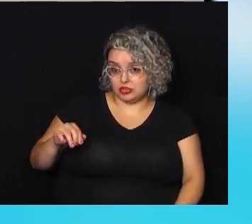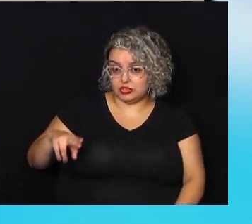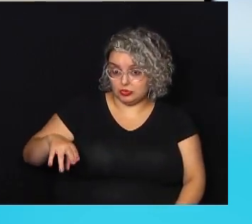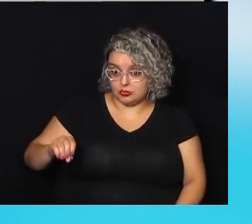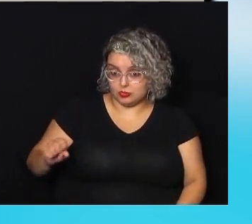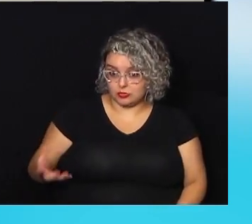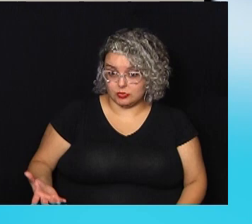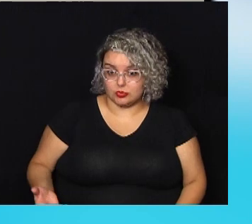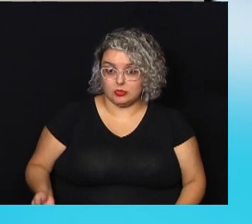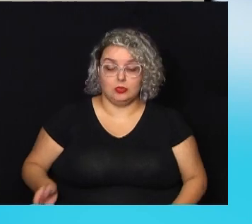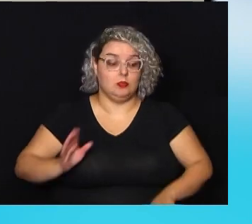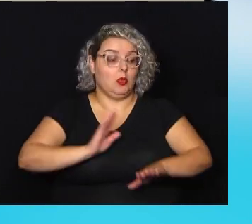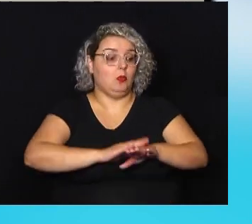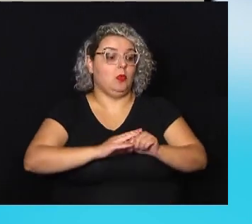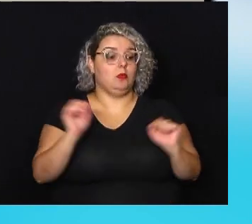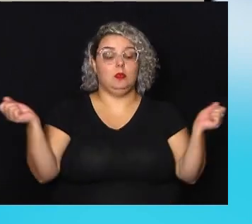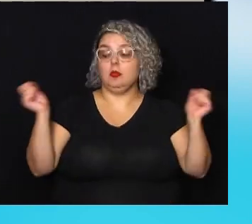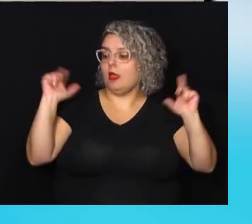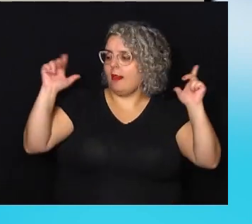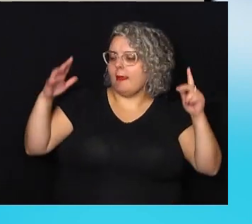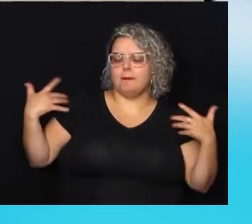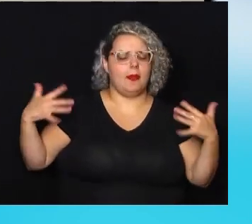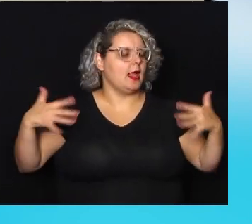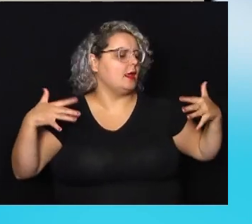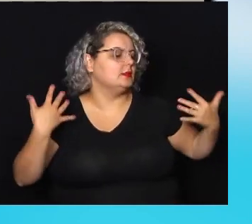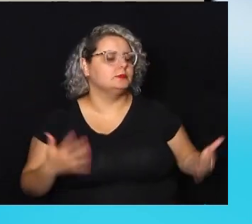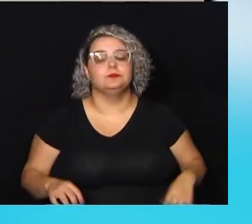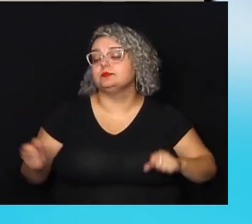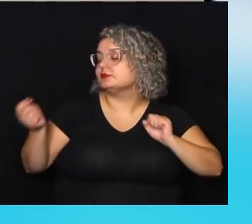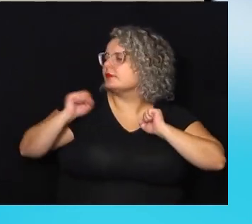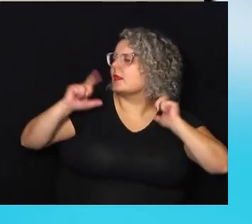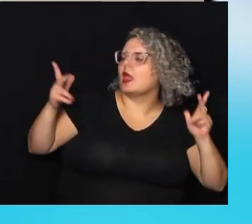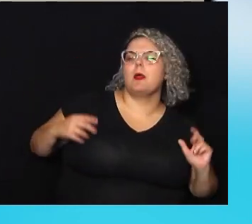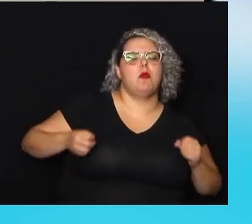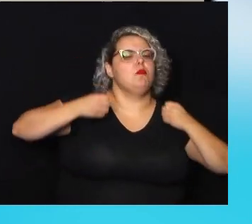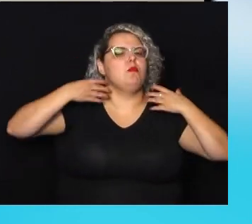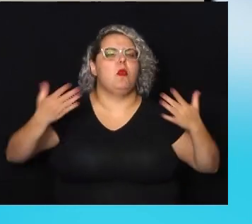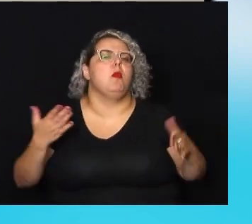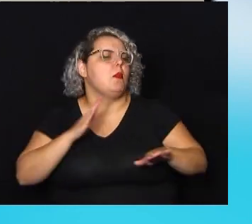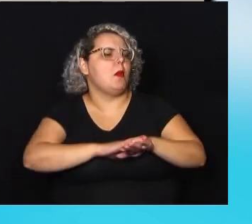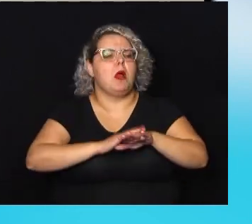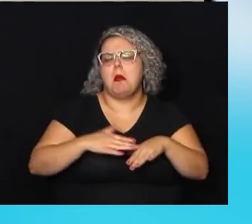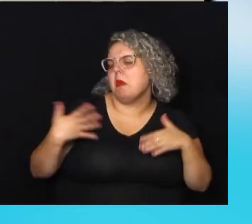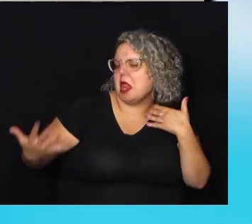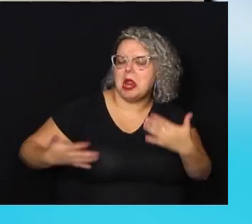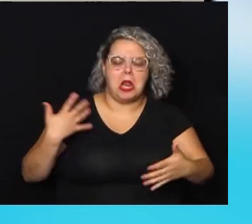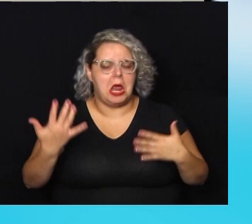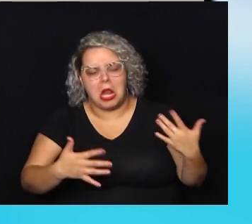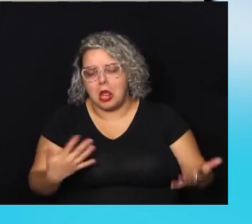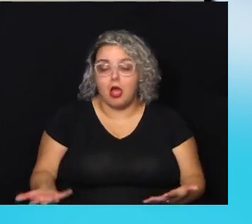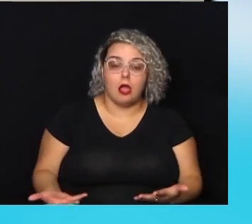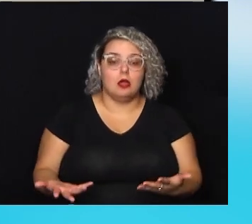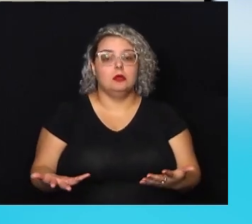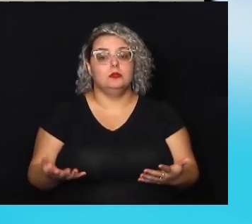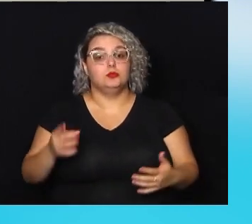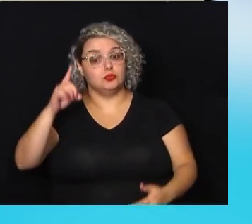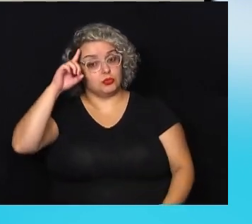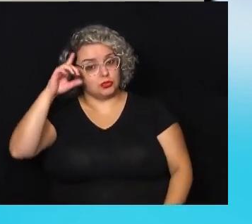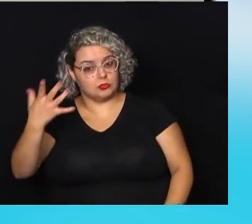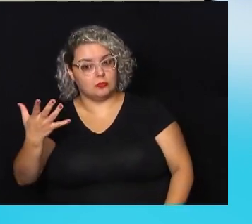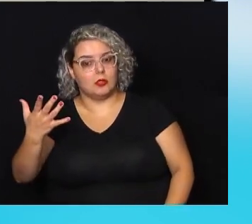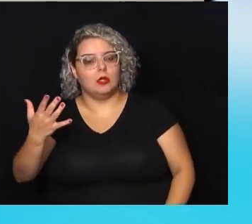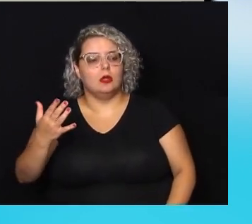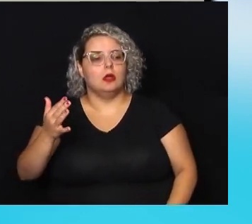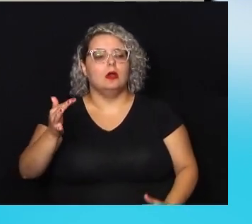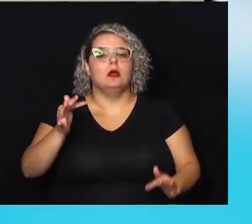tem os matutinos, que, pelo contrário, são aquelas pessoas que funcionam muito bem pela manhã cedo, né? Então acordam muito bem, são muito